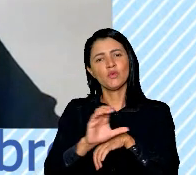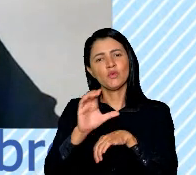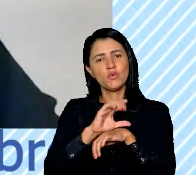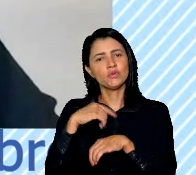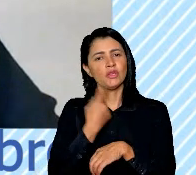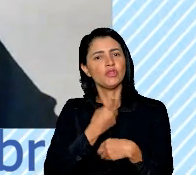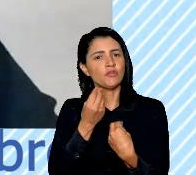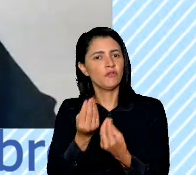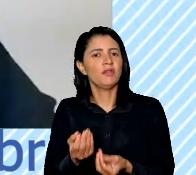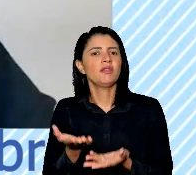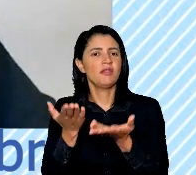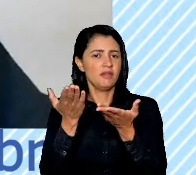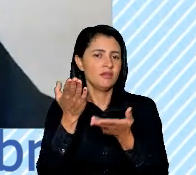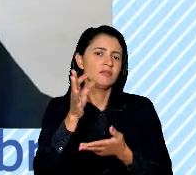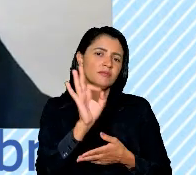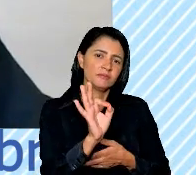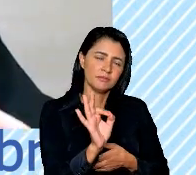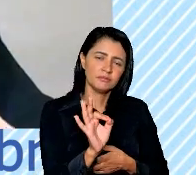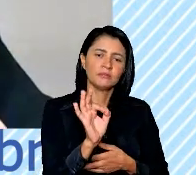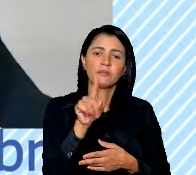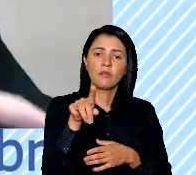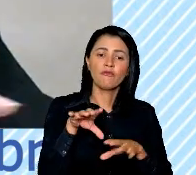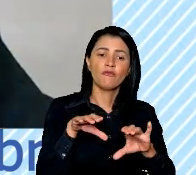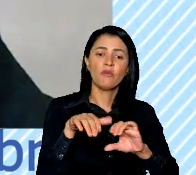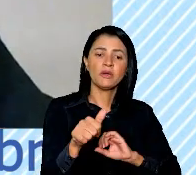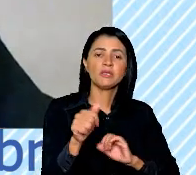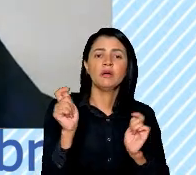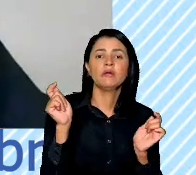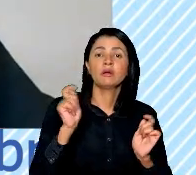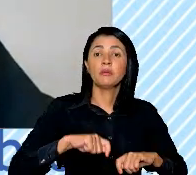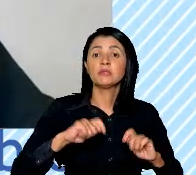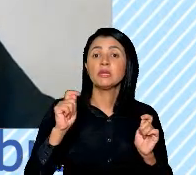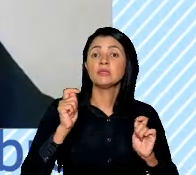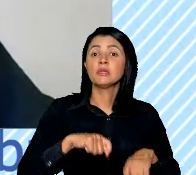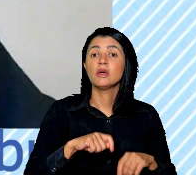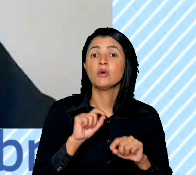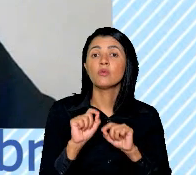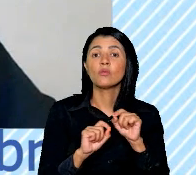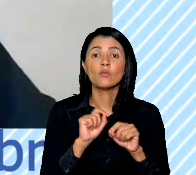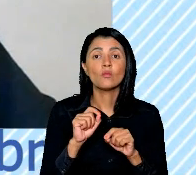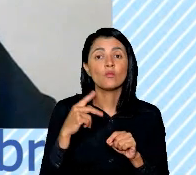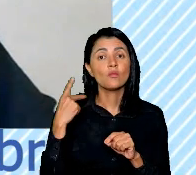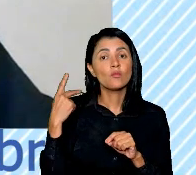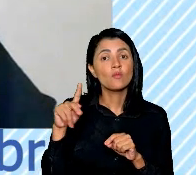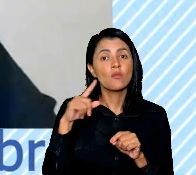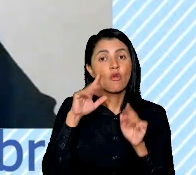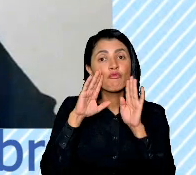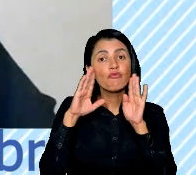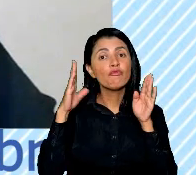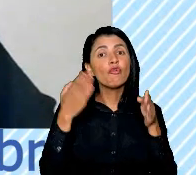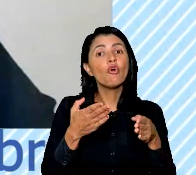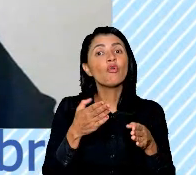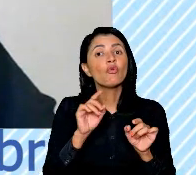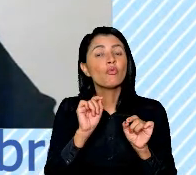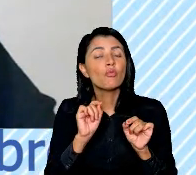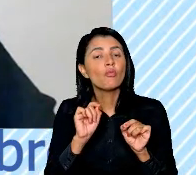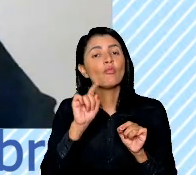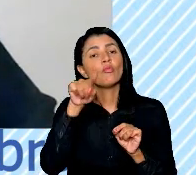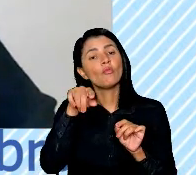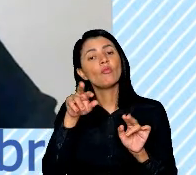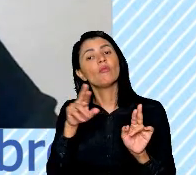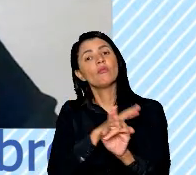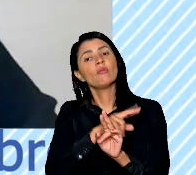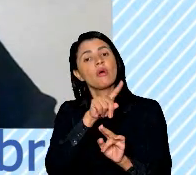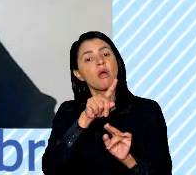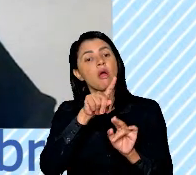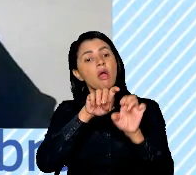oferecendo, né, de formação, de capacitação, em que há uma ênfase grande em relação às